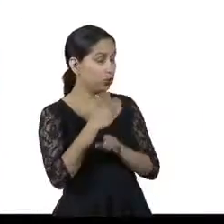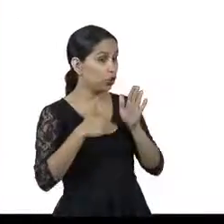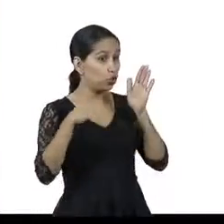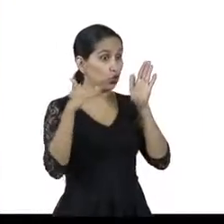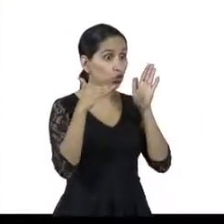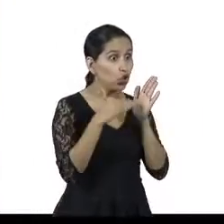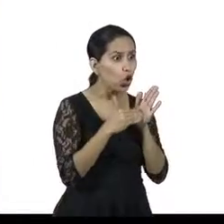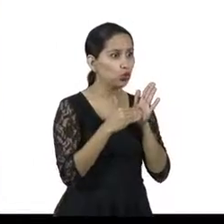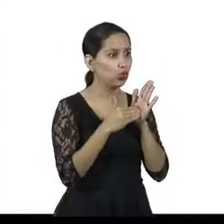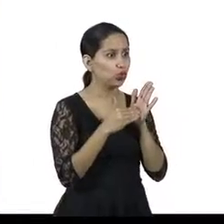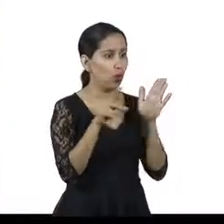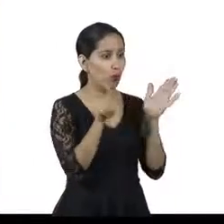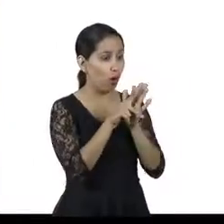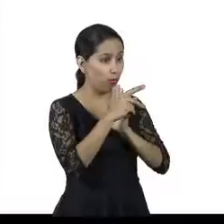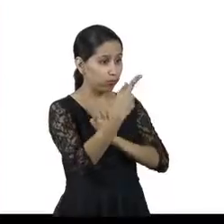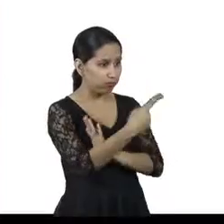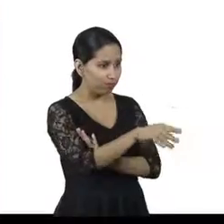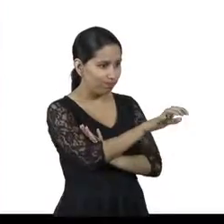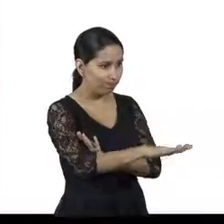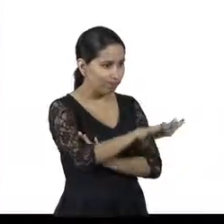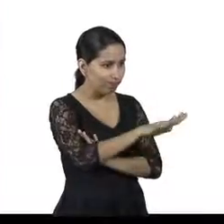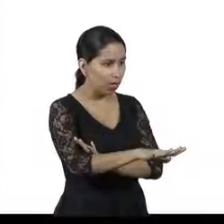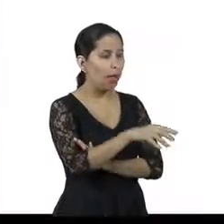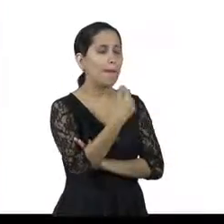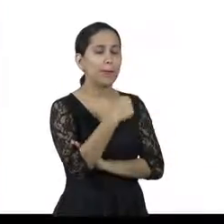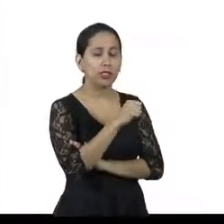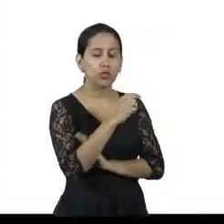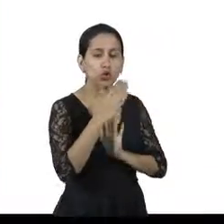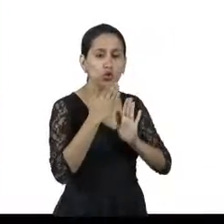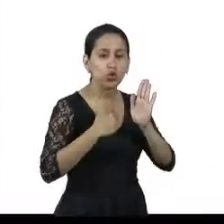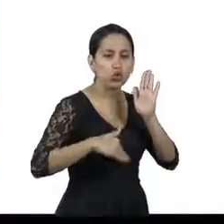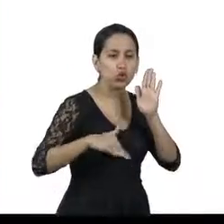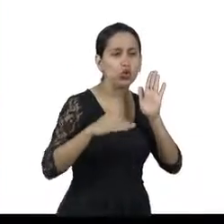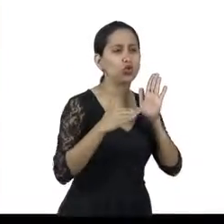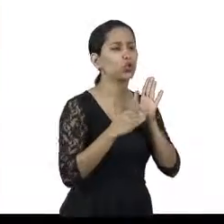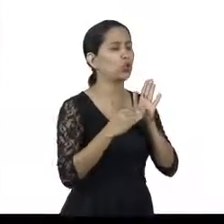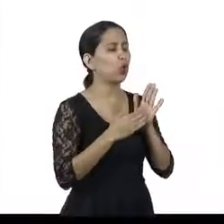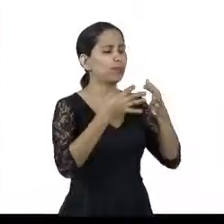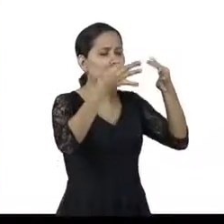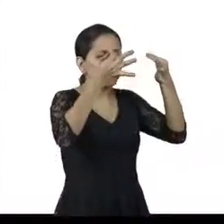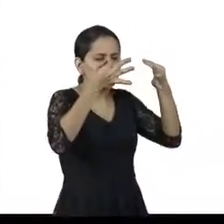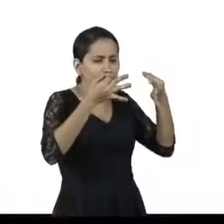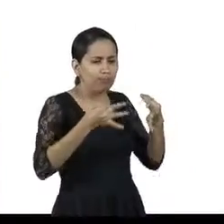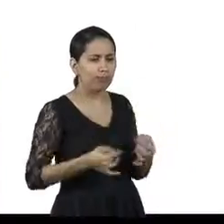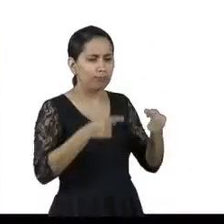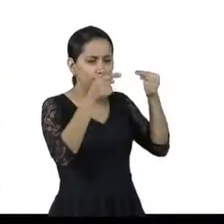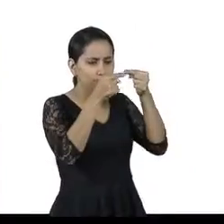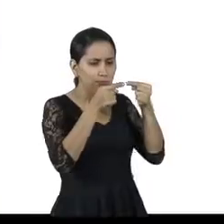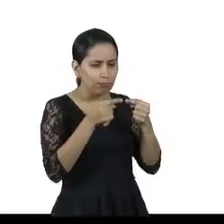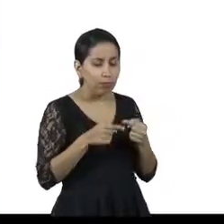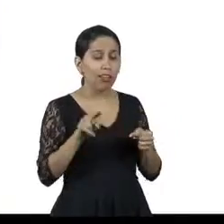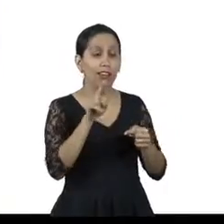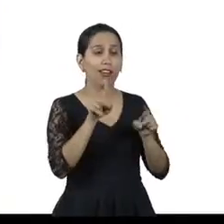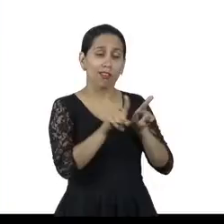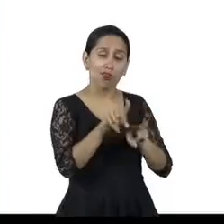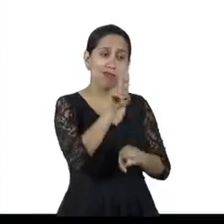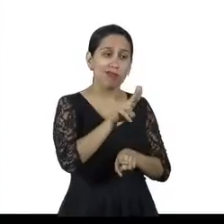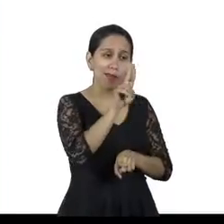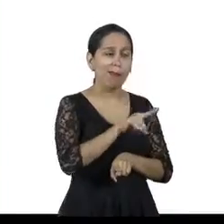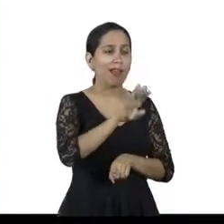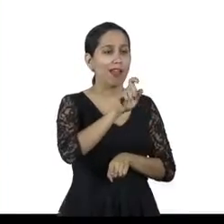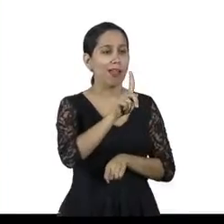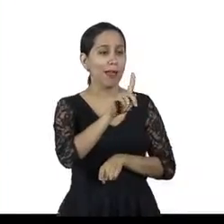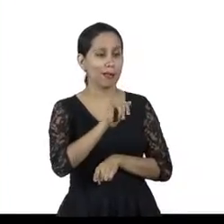pendura estejam em pleno funcionamento. Também a utilização de todos os EPIs. O trabalhador